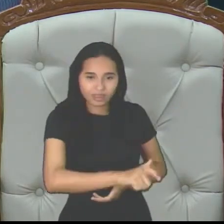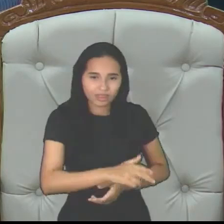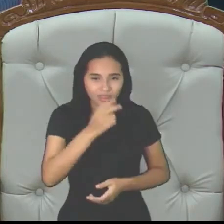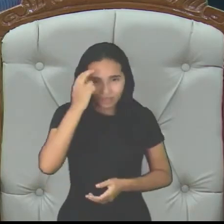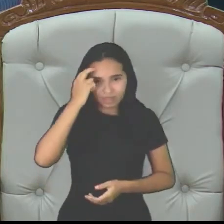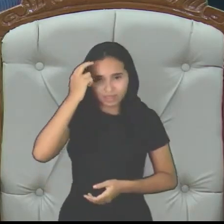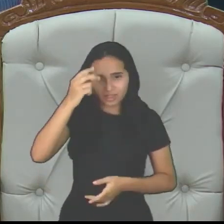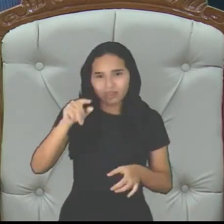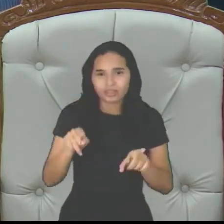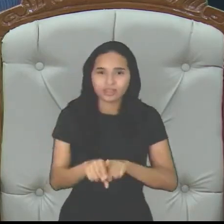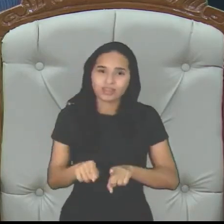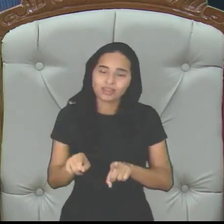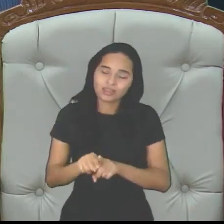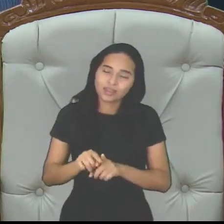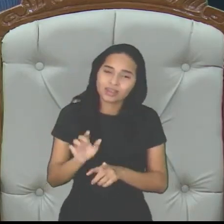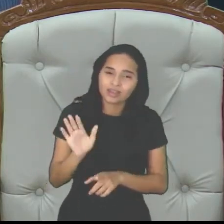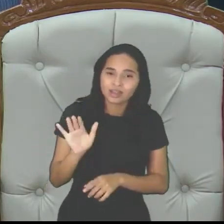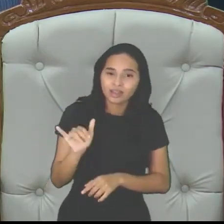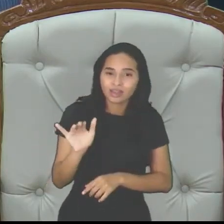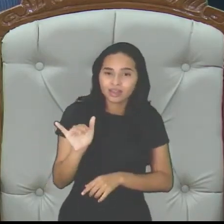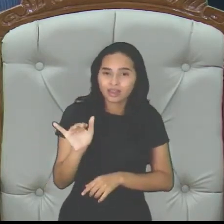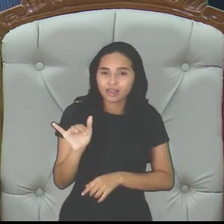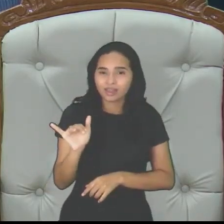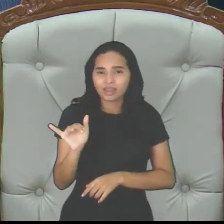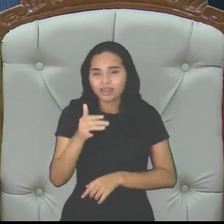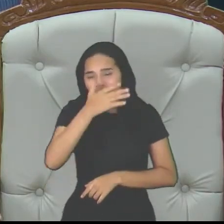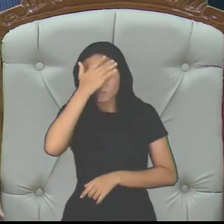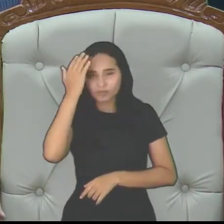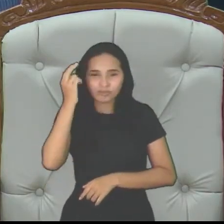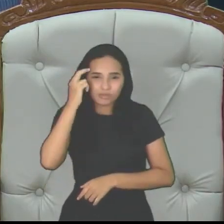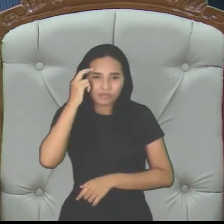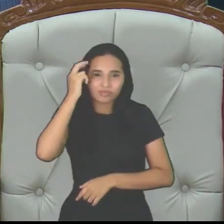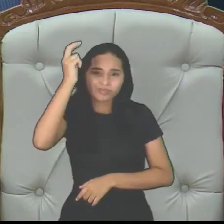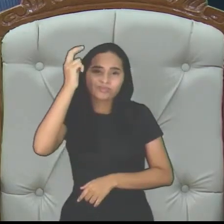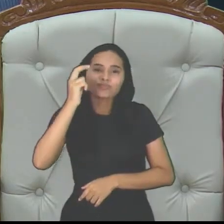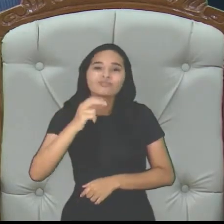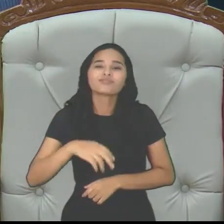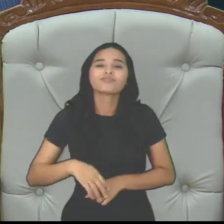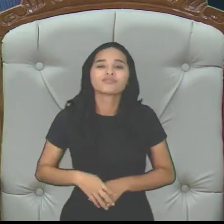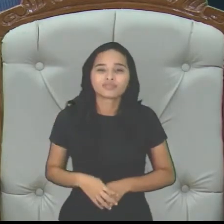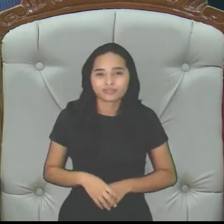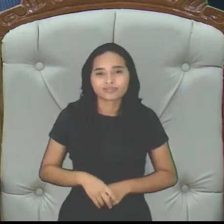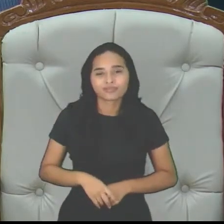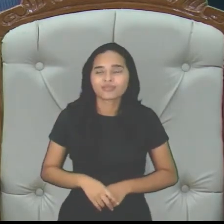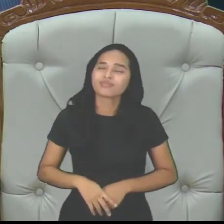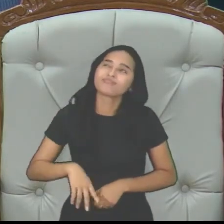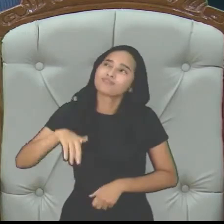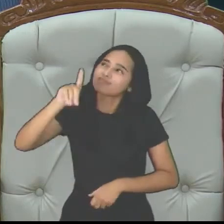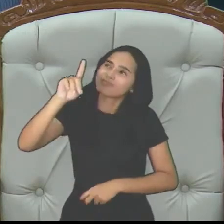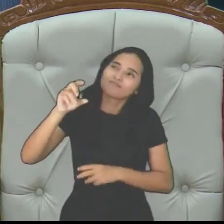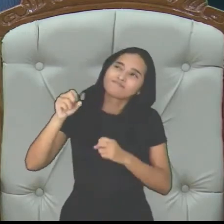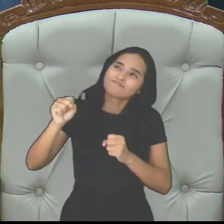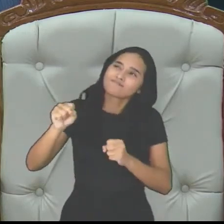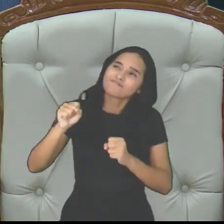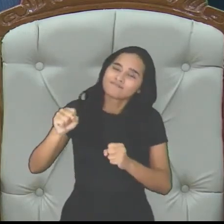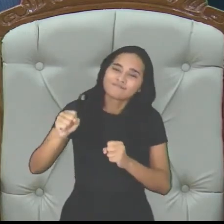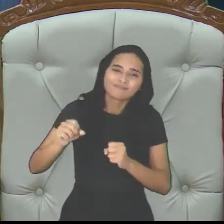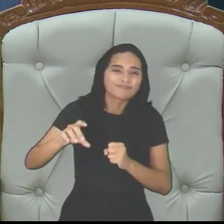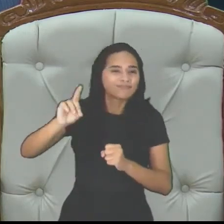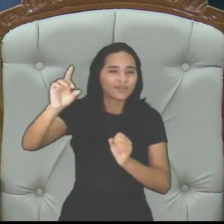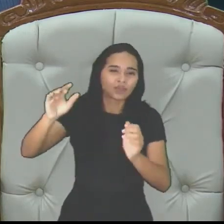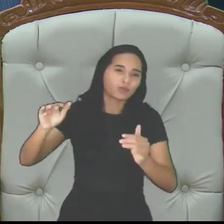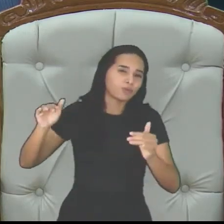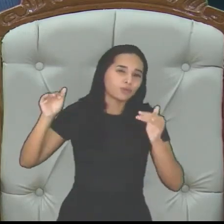e ciência aos inteligentes. Que Deus poderoso, que Deus